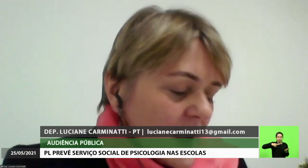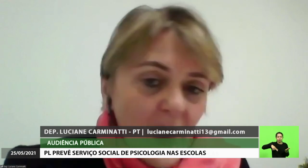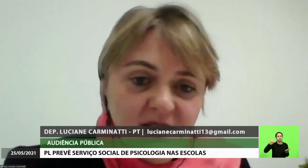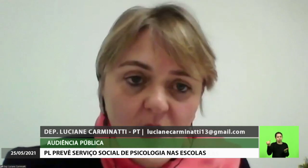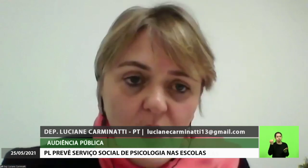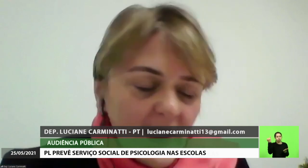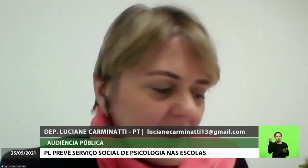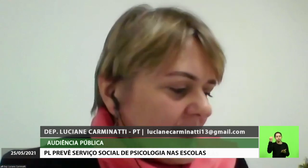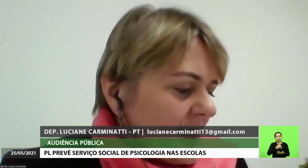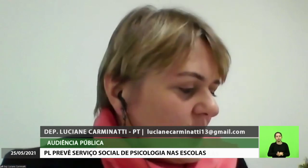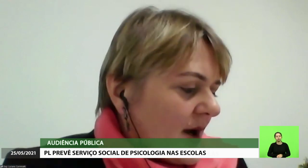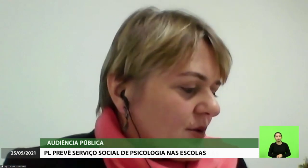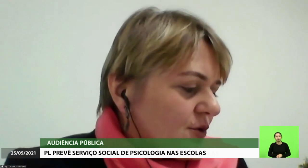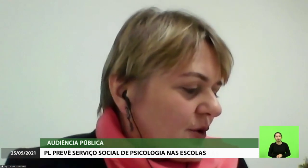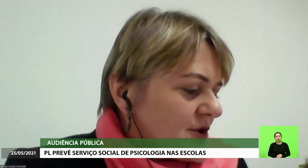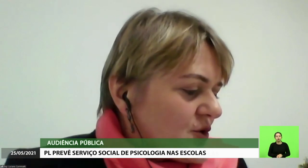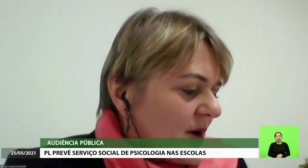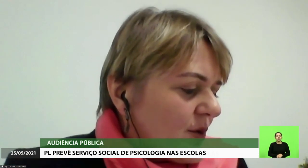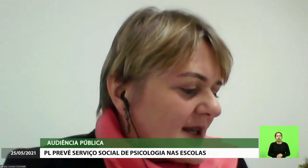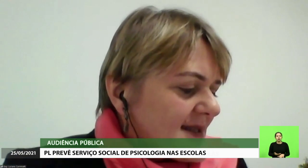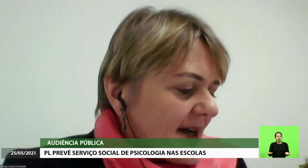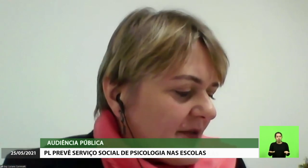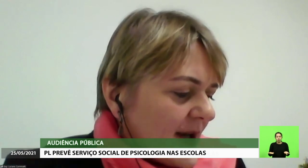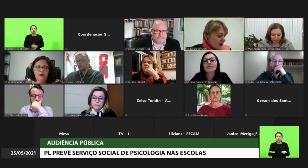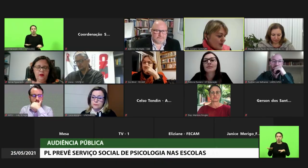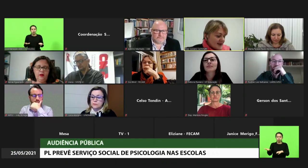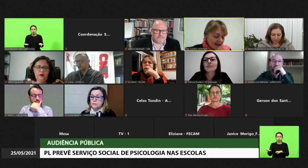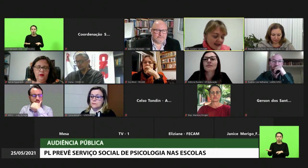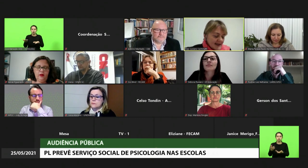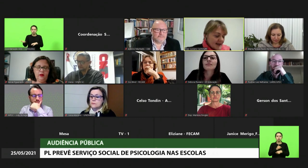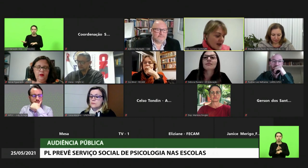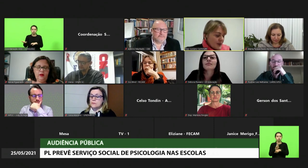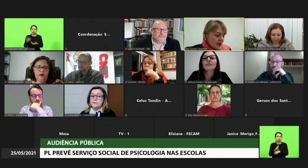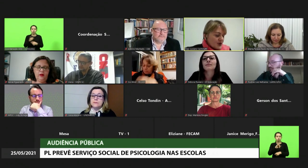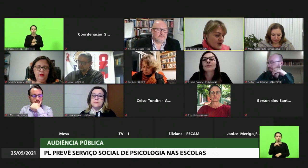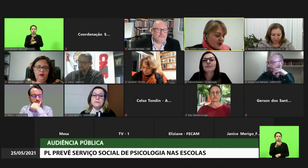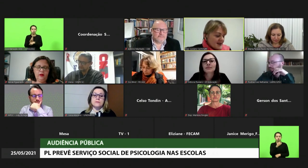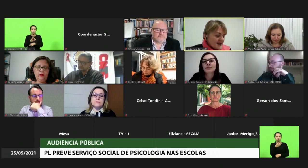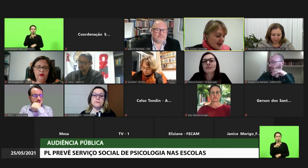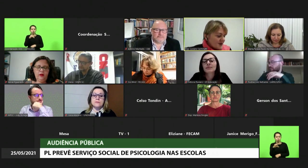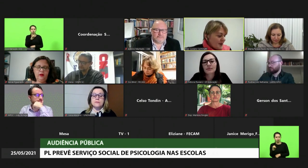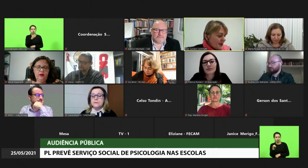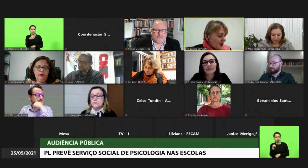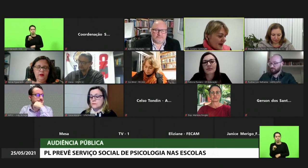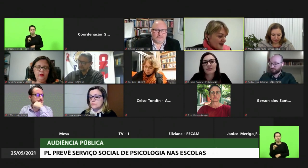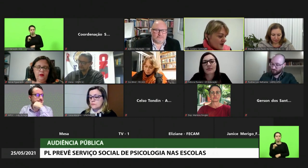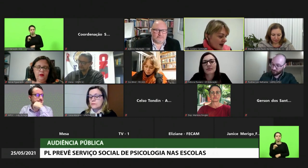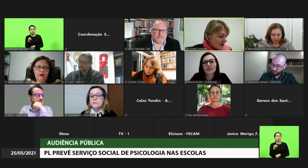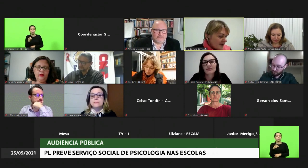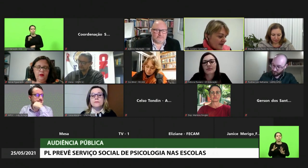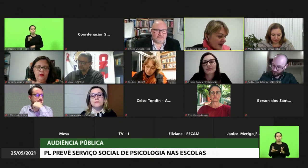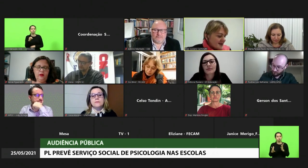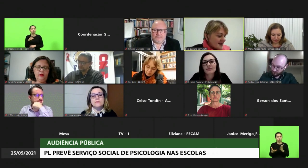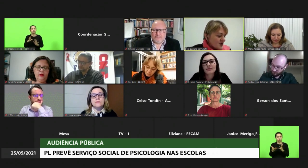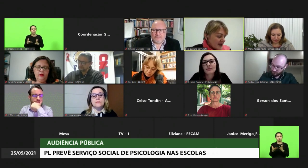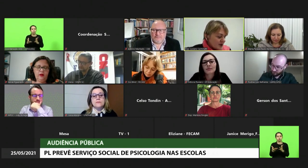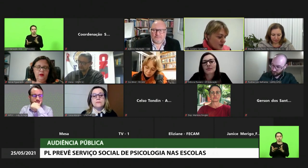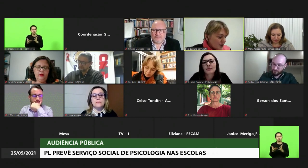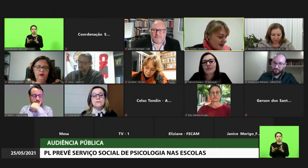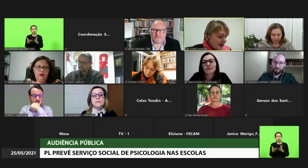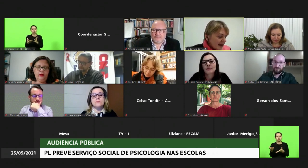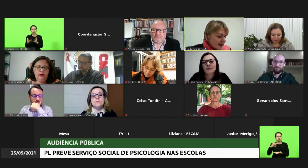importante. Eu passo agora, então, ao Dr. João Luiz de Carvalho Botega, promotor do Centro de Apoio Operacional da